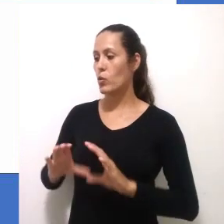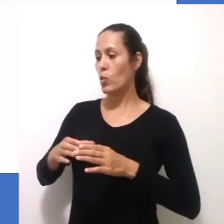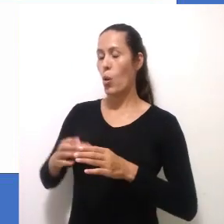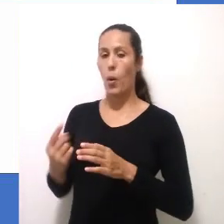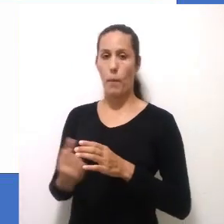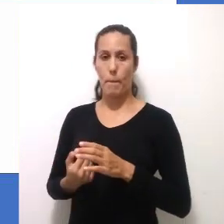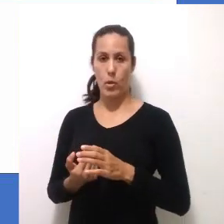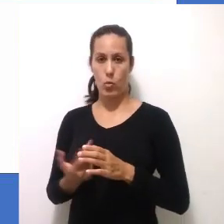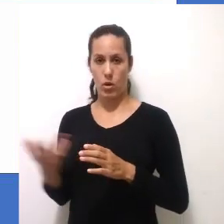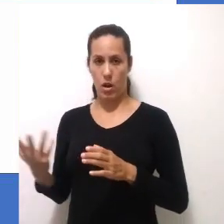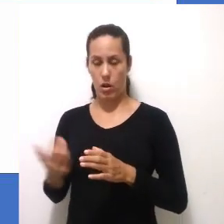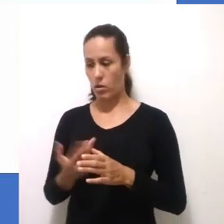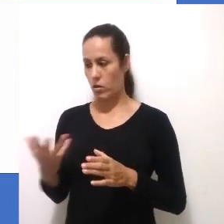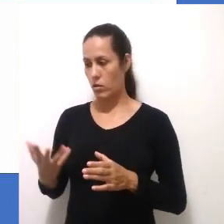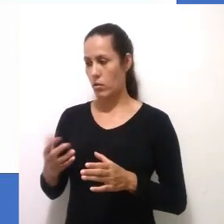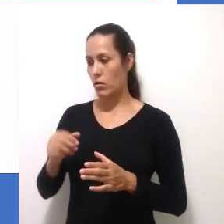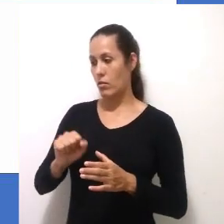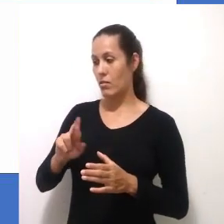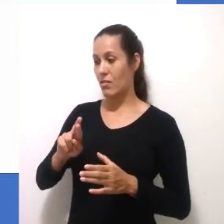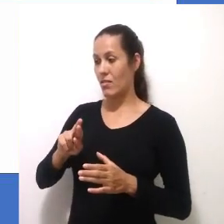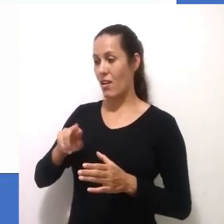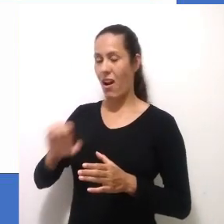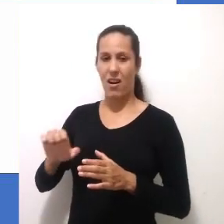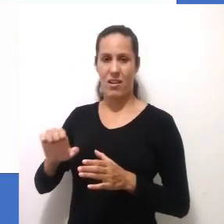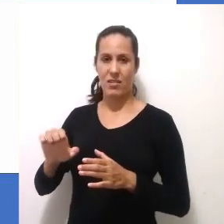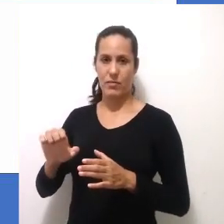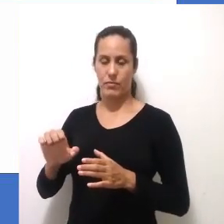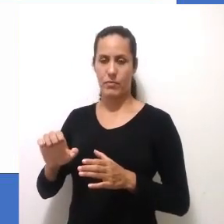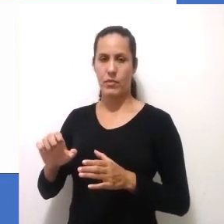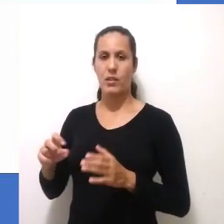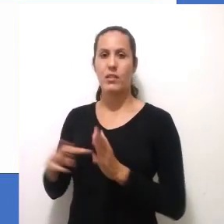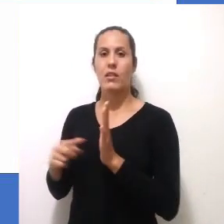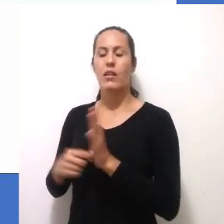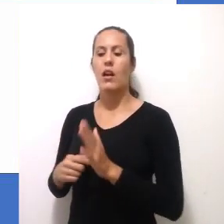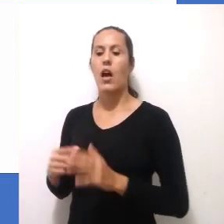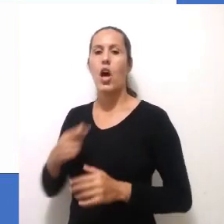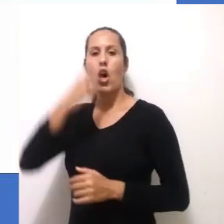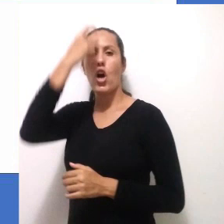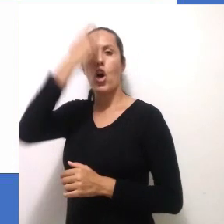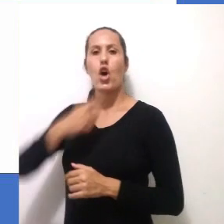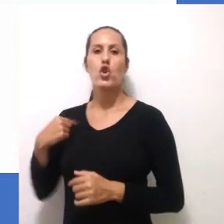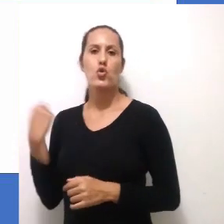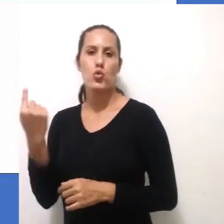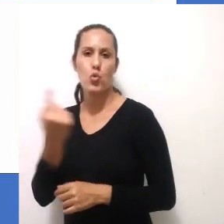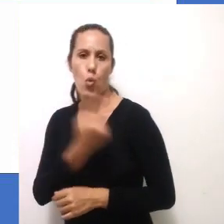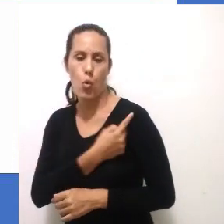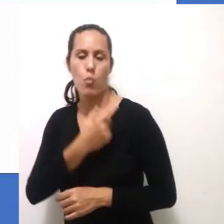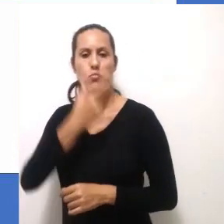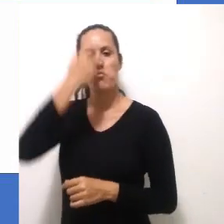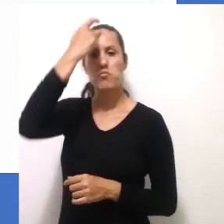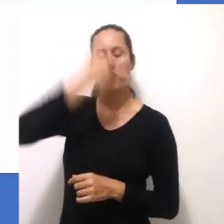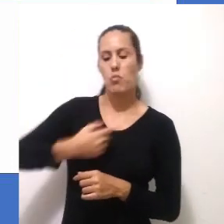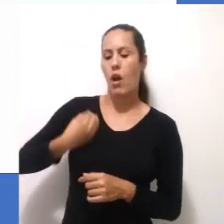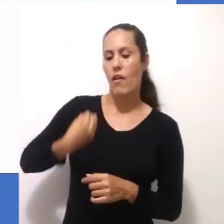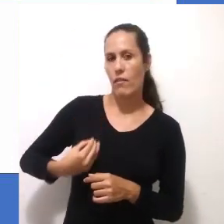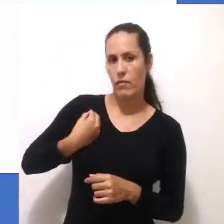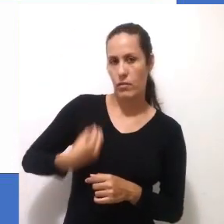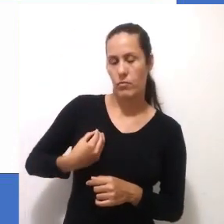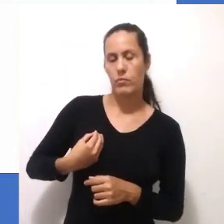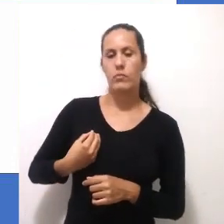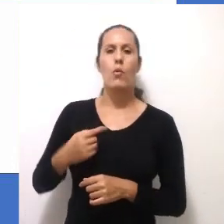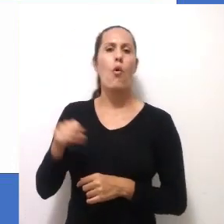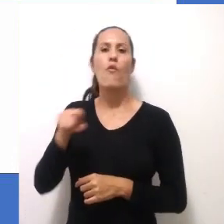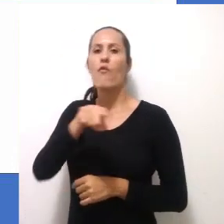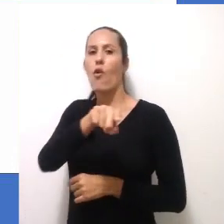mais abaixo, a gente tem are, que em resumo é somos ou estamos. Ou nós somos ou